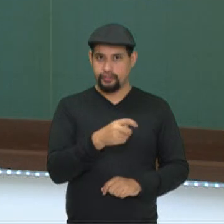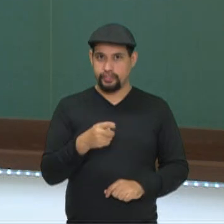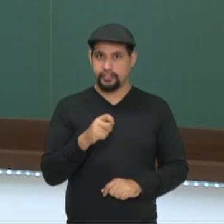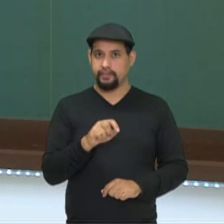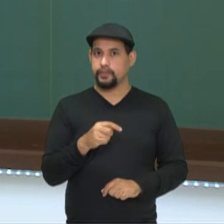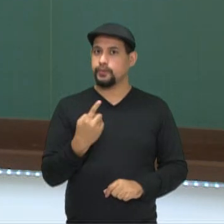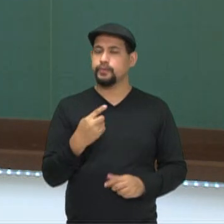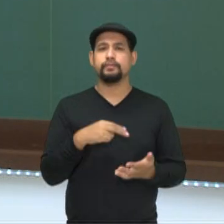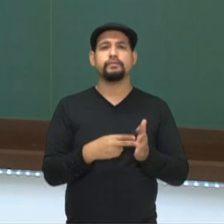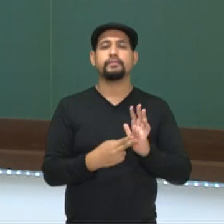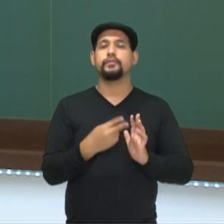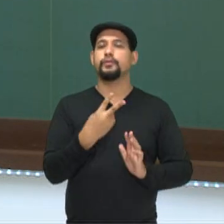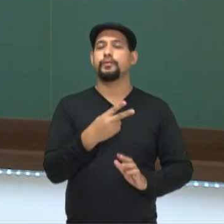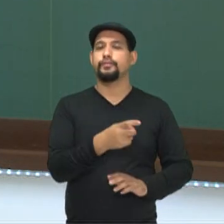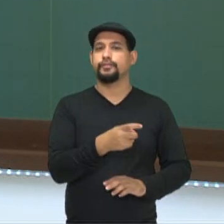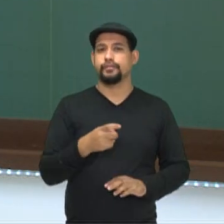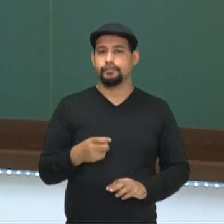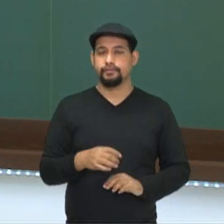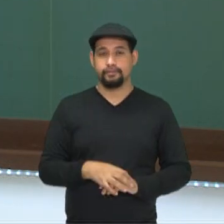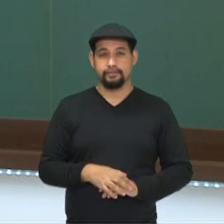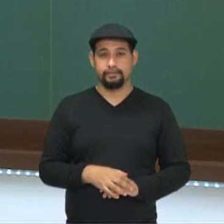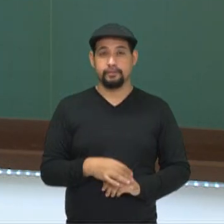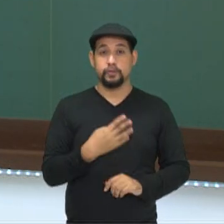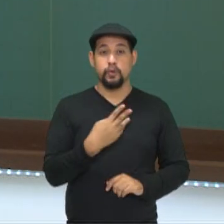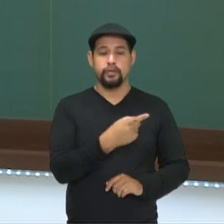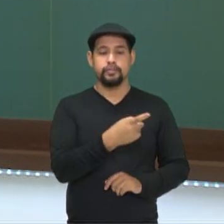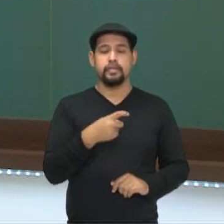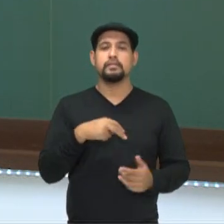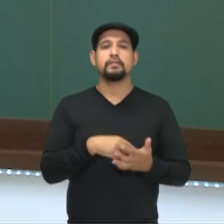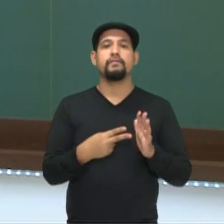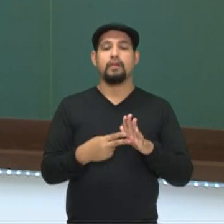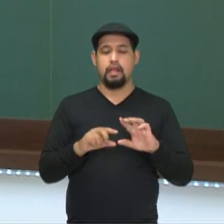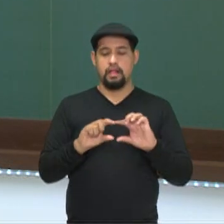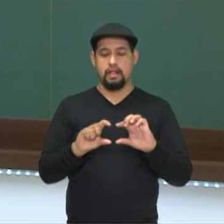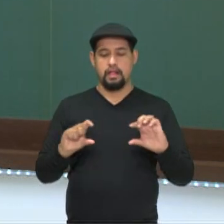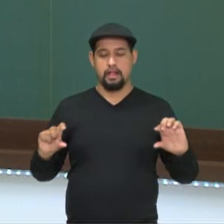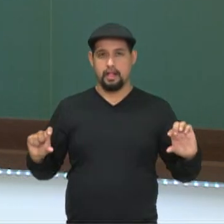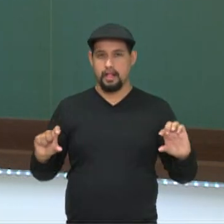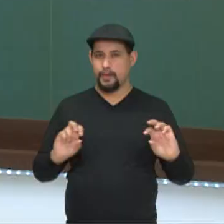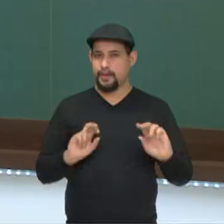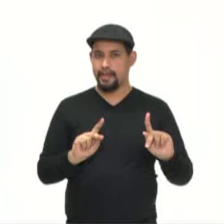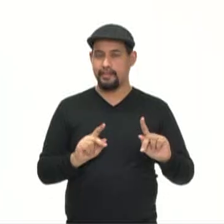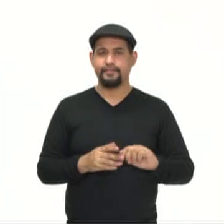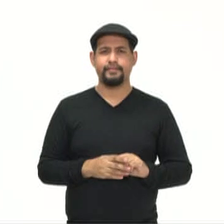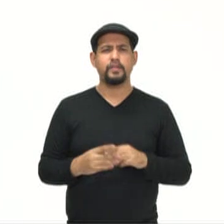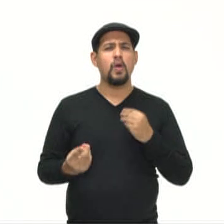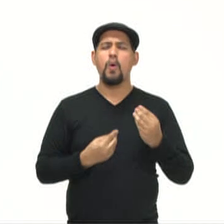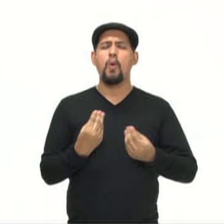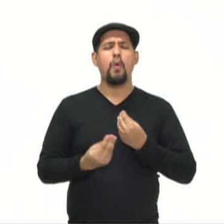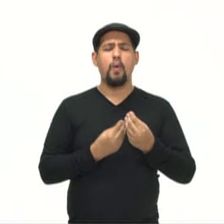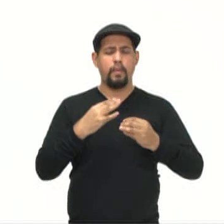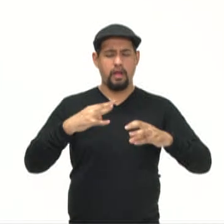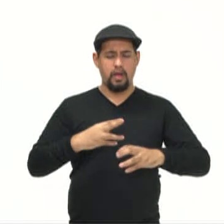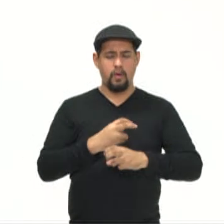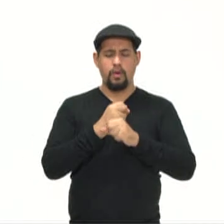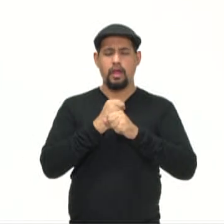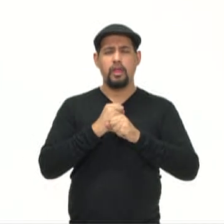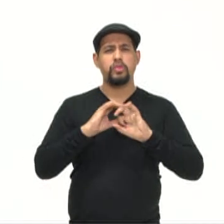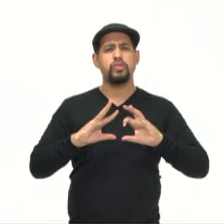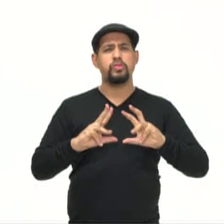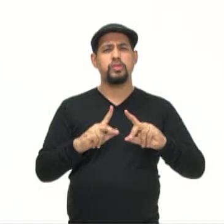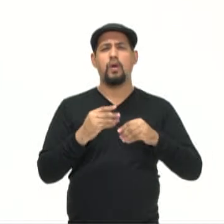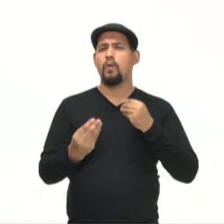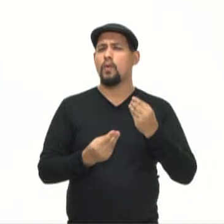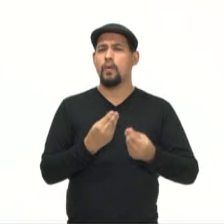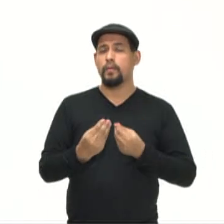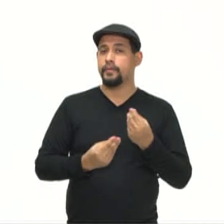né? 2x. Então, 2x é a área do corredor. Muito bem. Como calcular a área total?